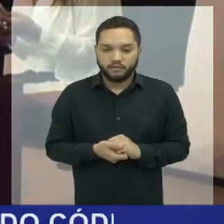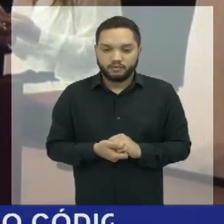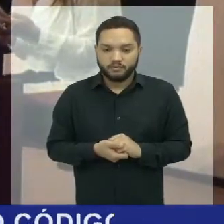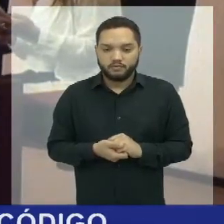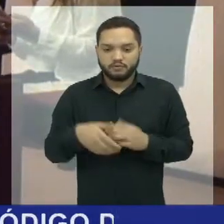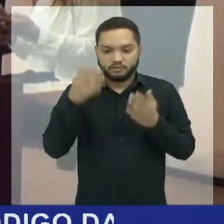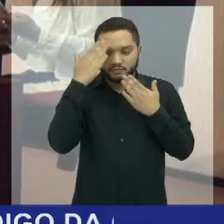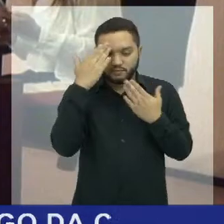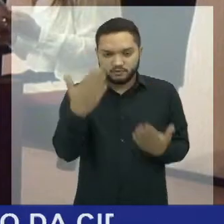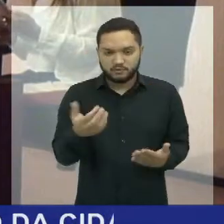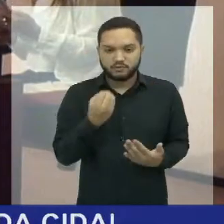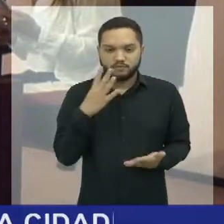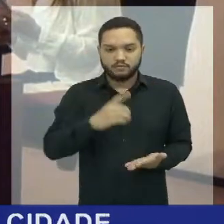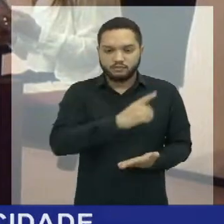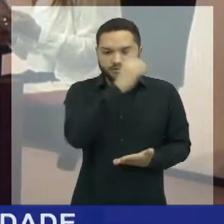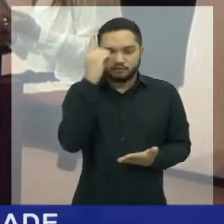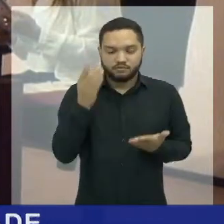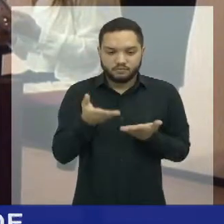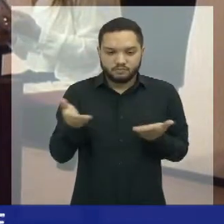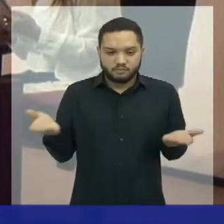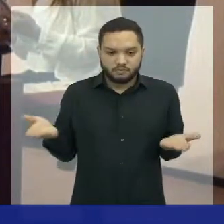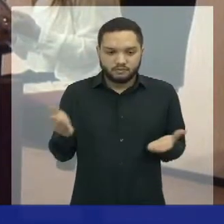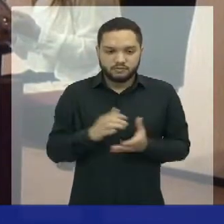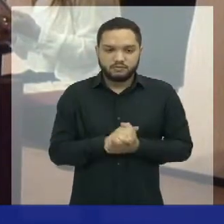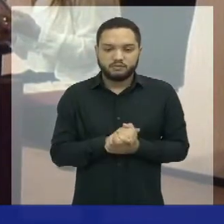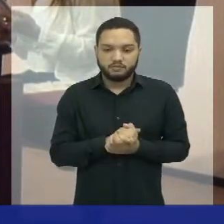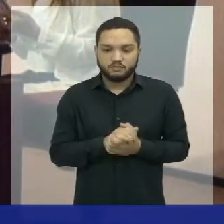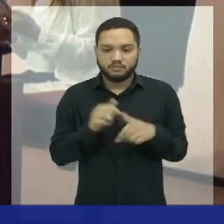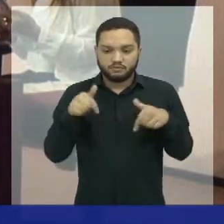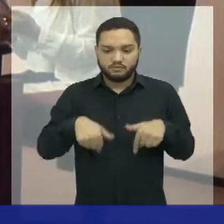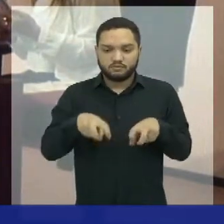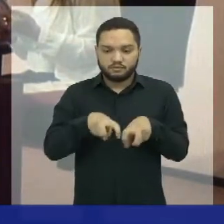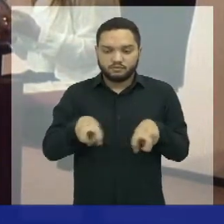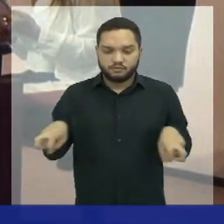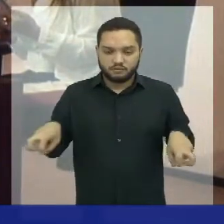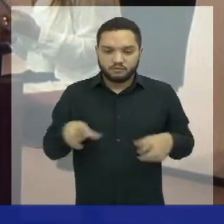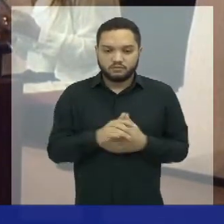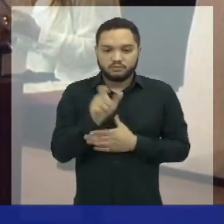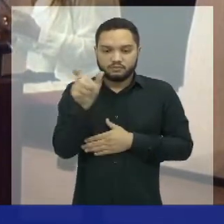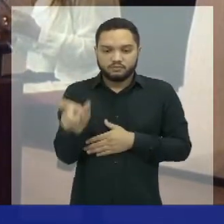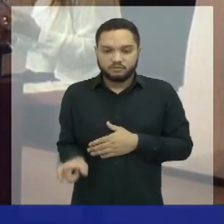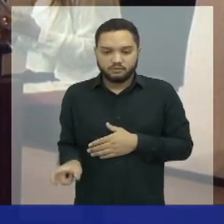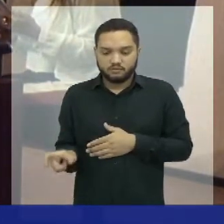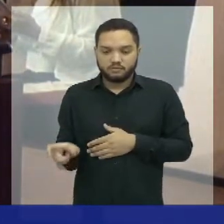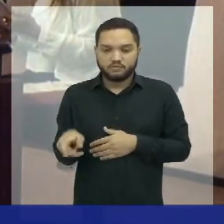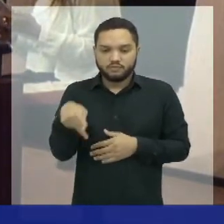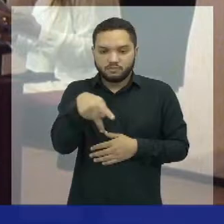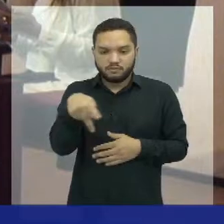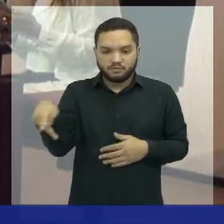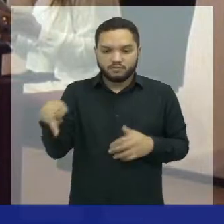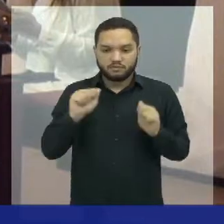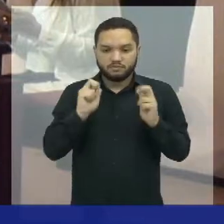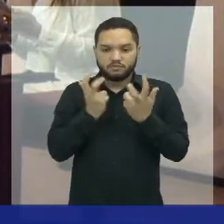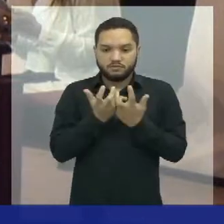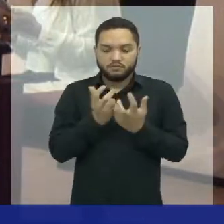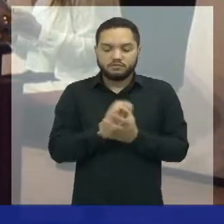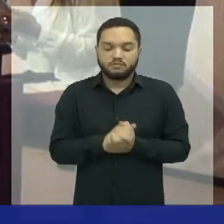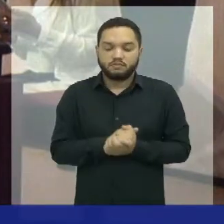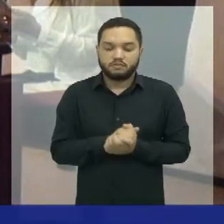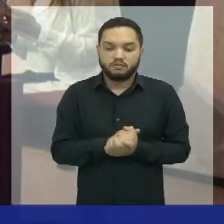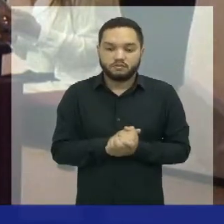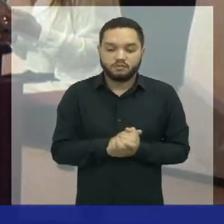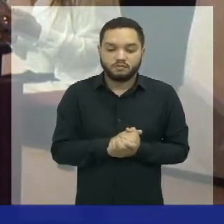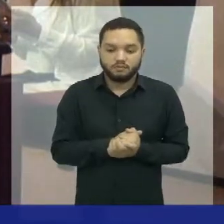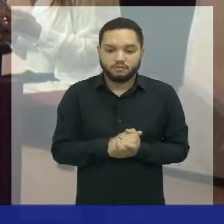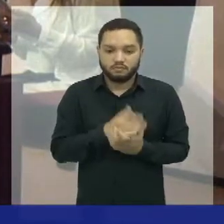Muito obrigado. Bom dia a todos aqui na mesa, a pessoa do nosso presidente da Câmara Municipal. Bom